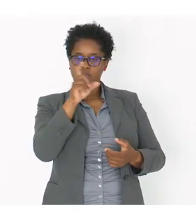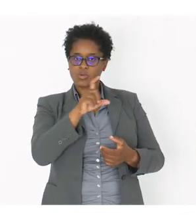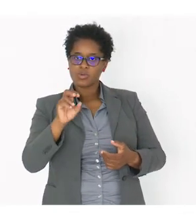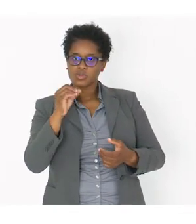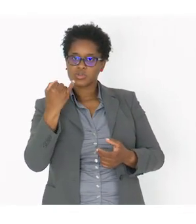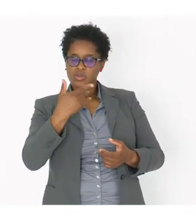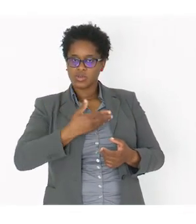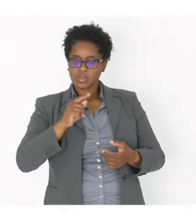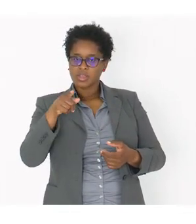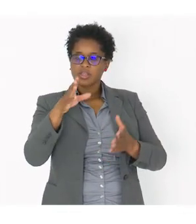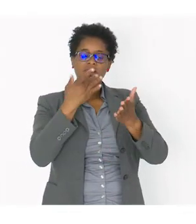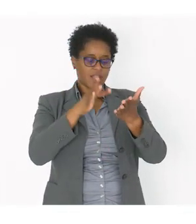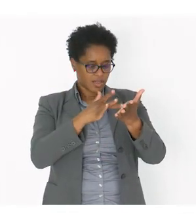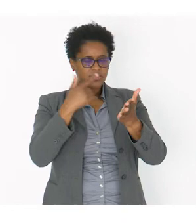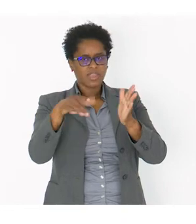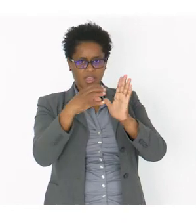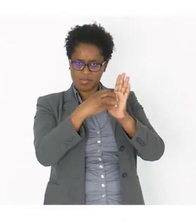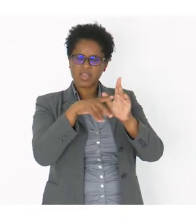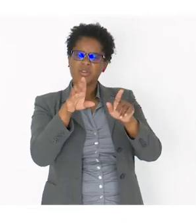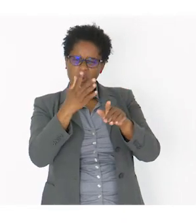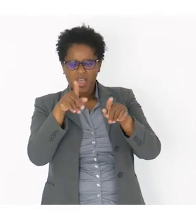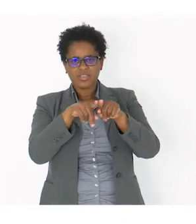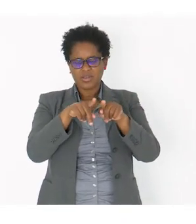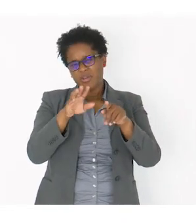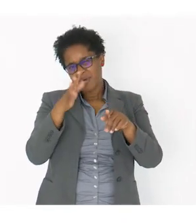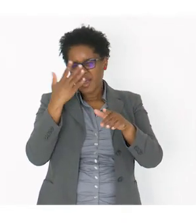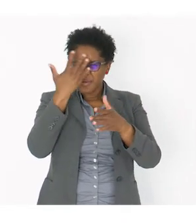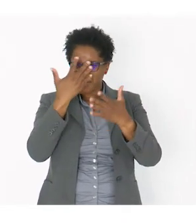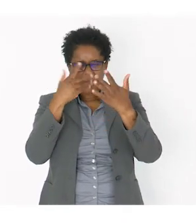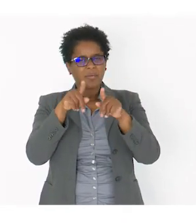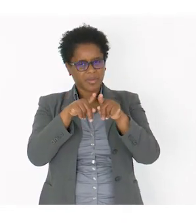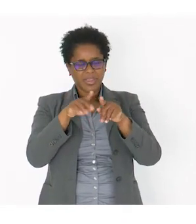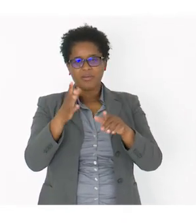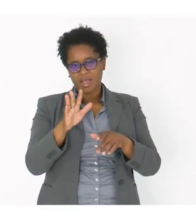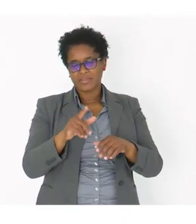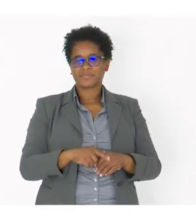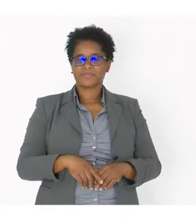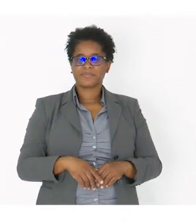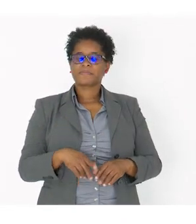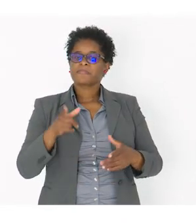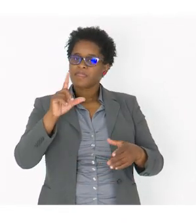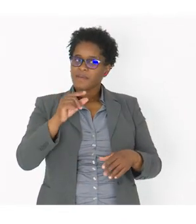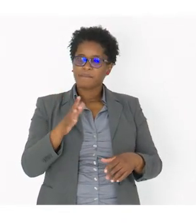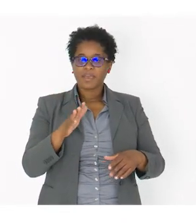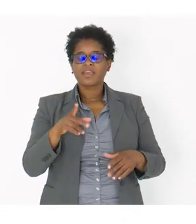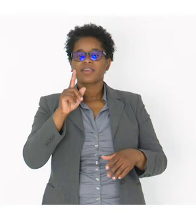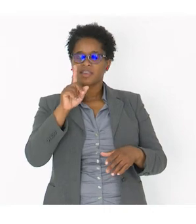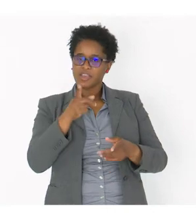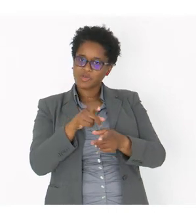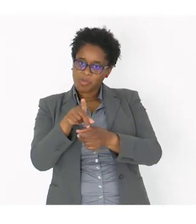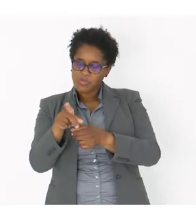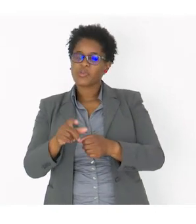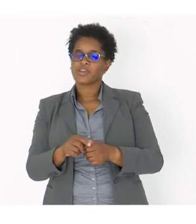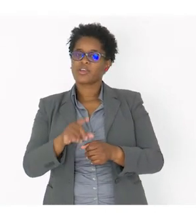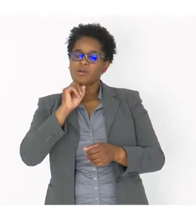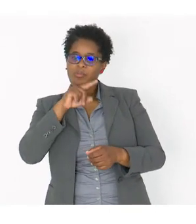uma imagem bem parecida com esta, não é igual, mas é bem parecida, que é também um espermatozoide.